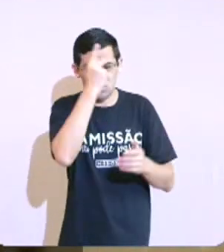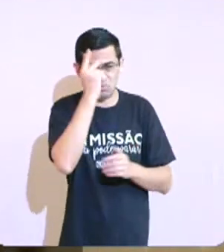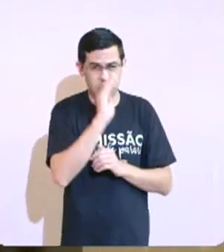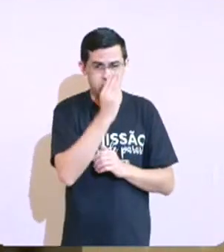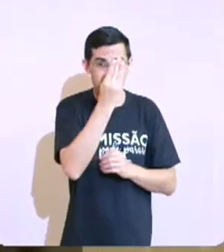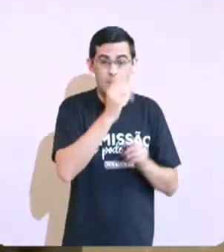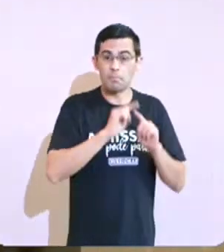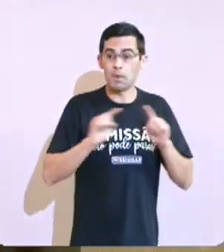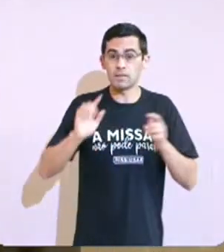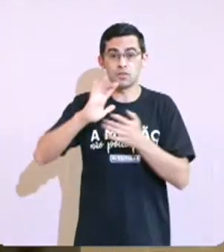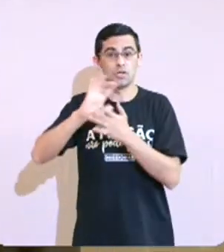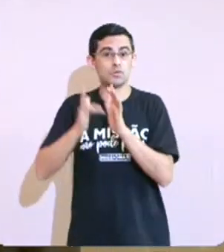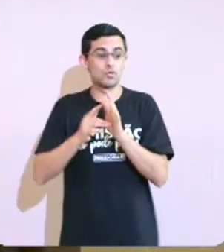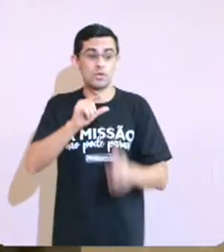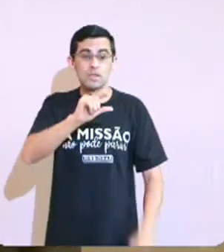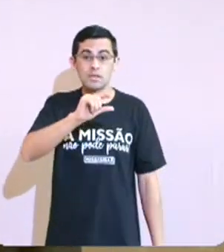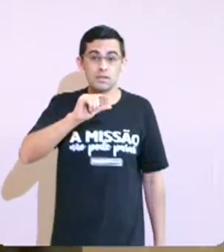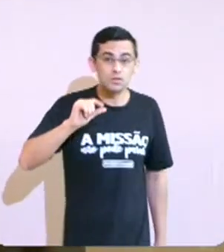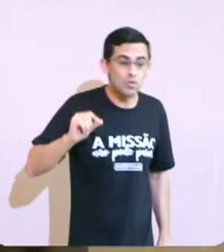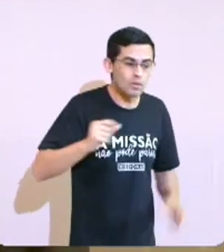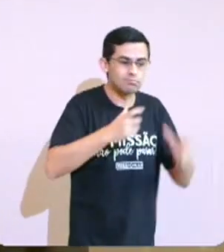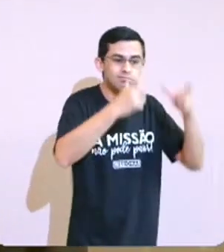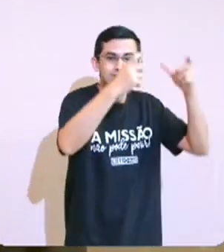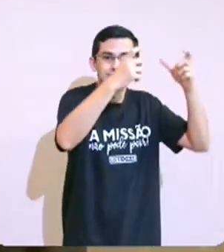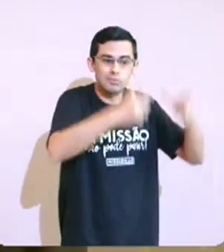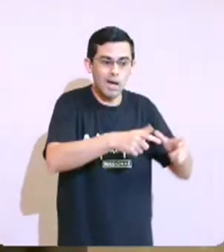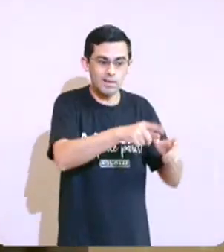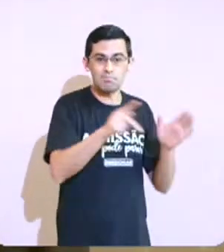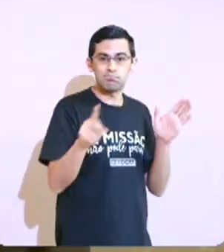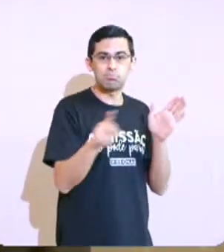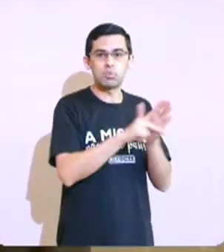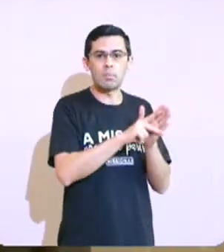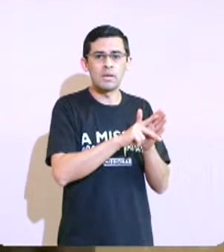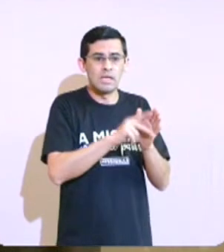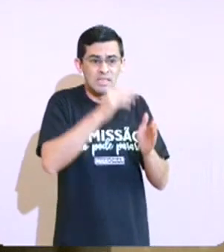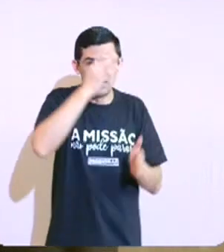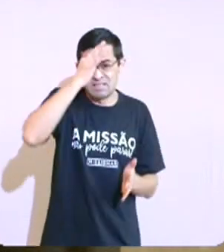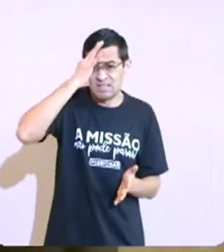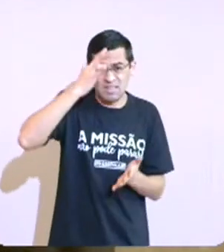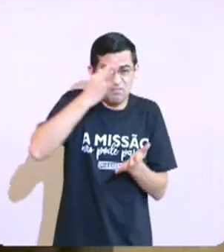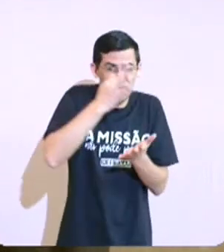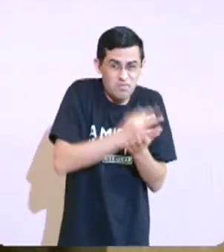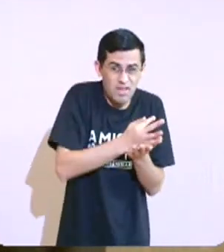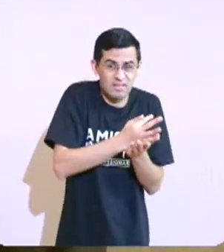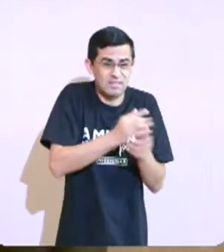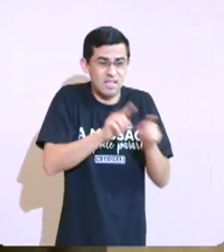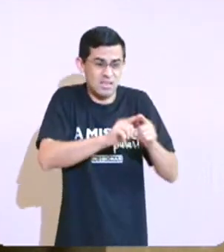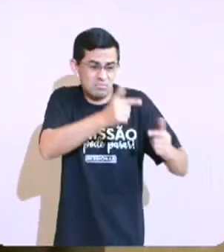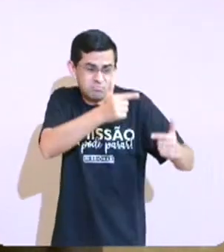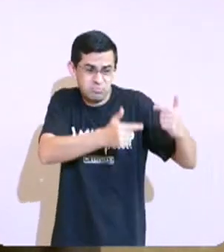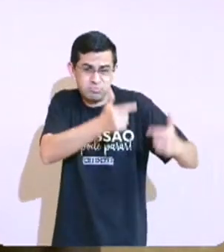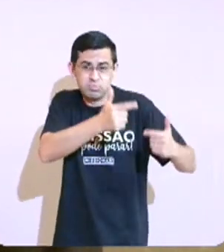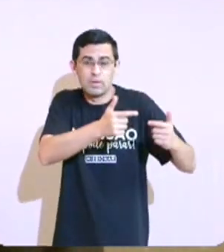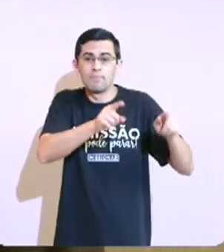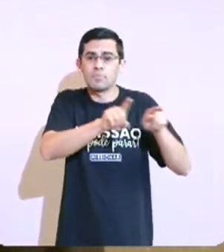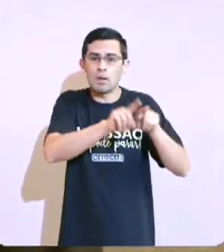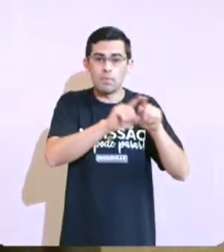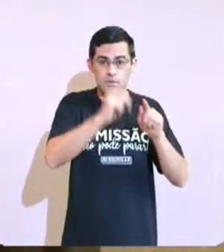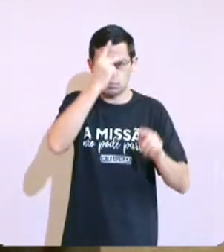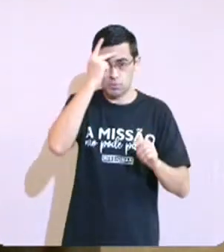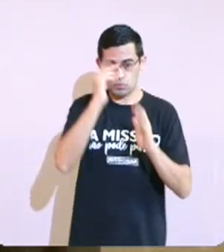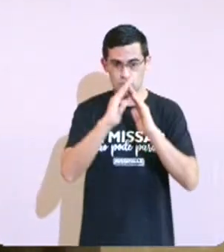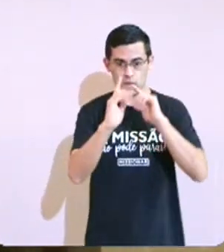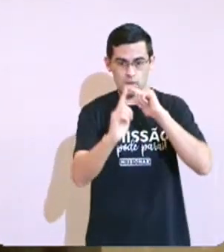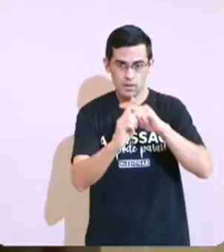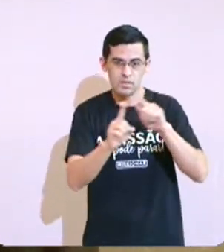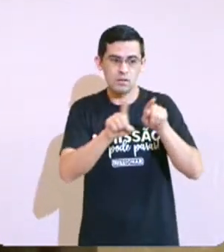Jesus escolhe a região da fronteira, onde a fé encontra a não fé, onde os da igreja